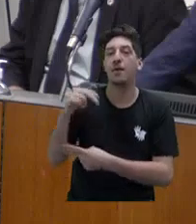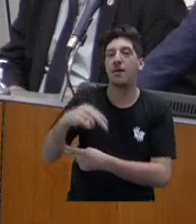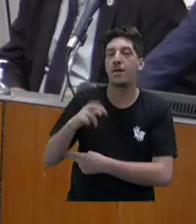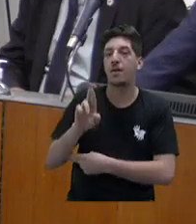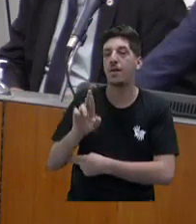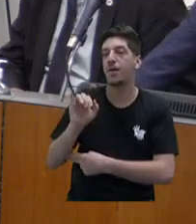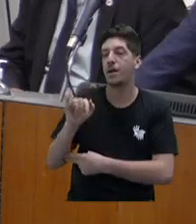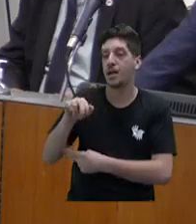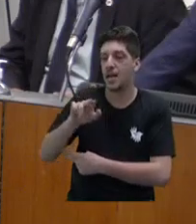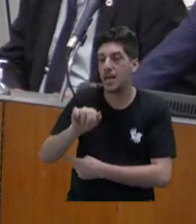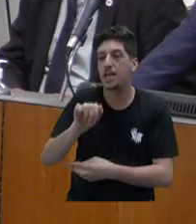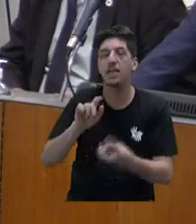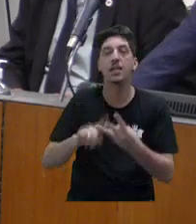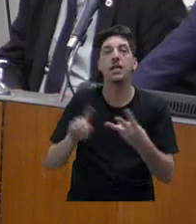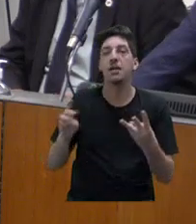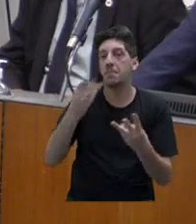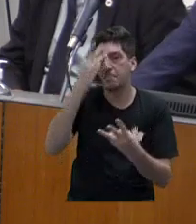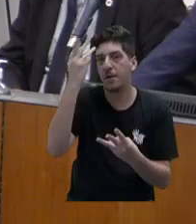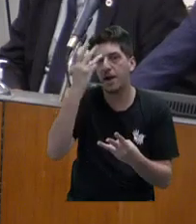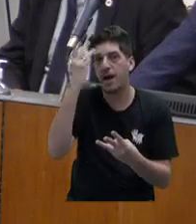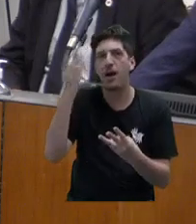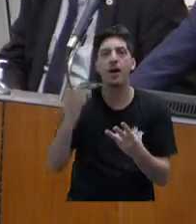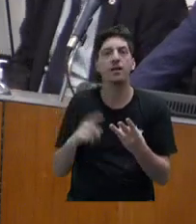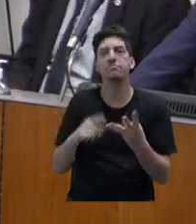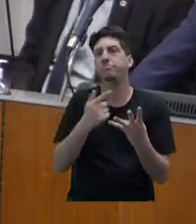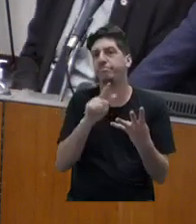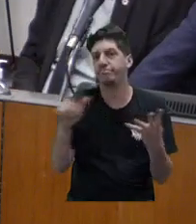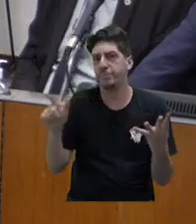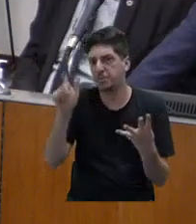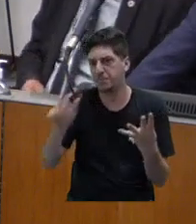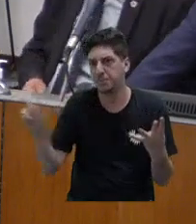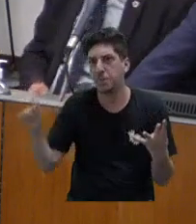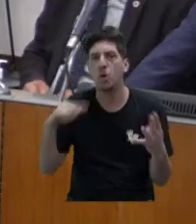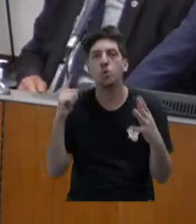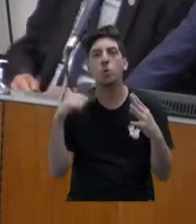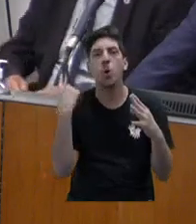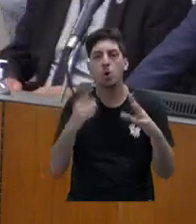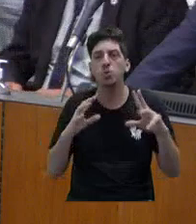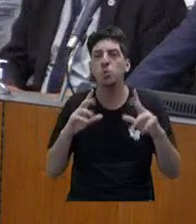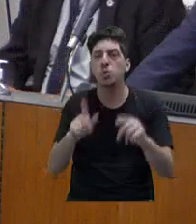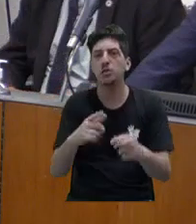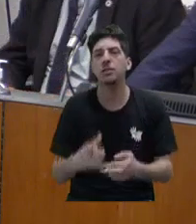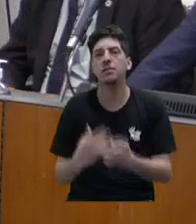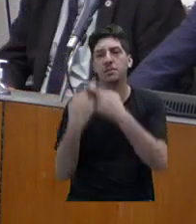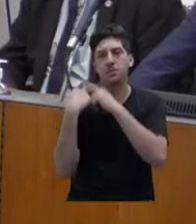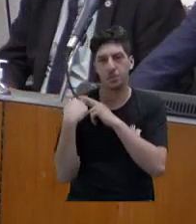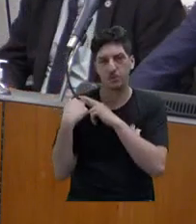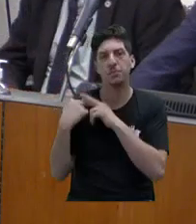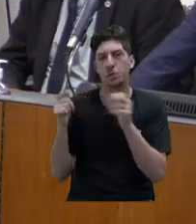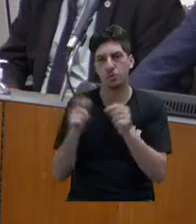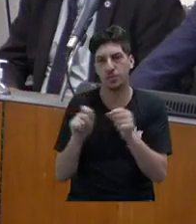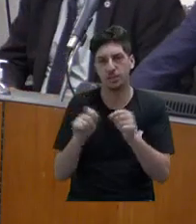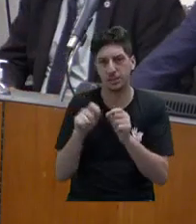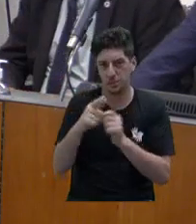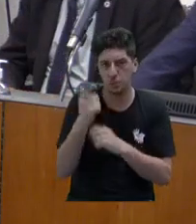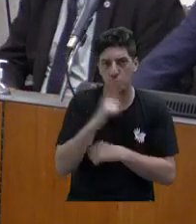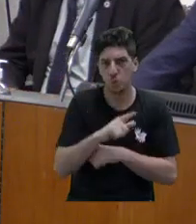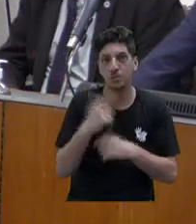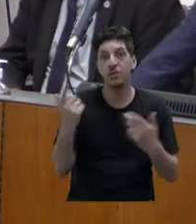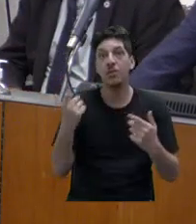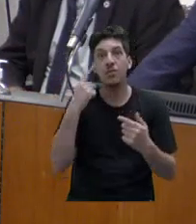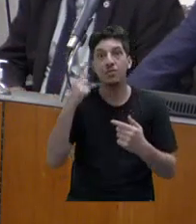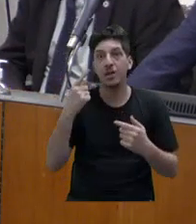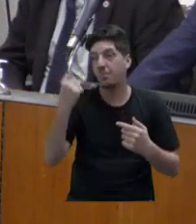todos, deputada Macaé, deputada, todos nós temos esse papel de fazer isso, e olha que diferença nós temos de pensamento aqui, mas